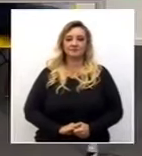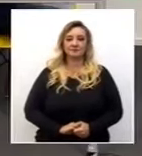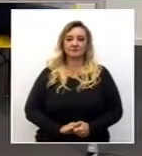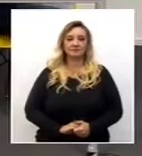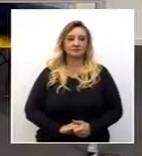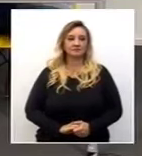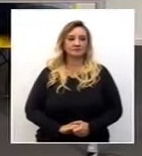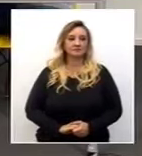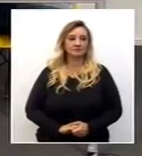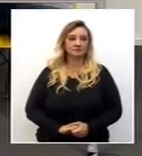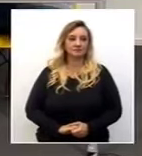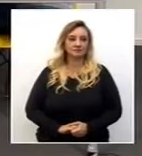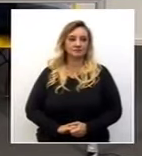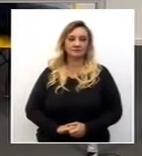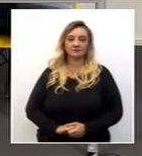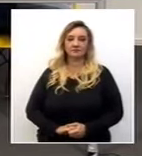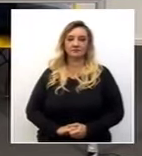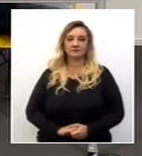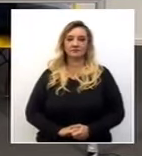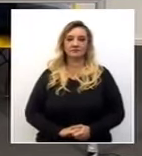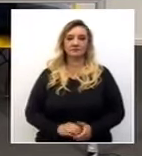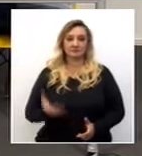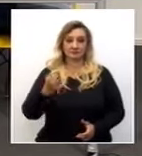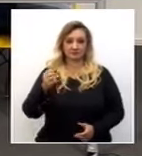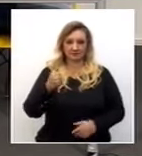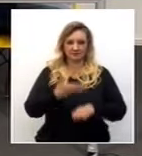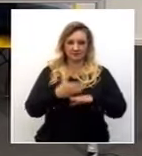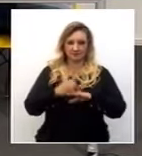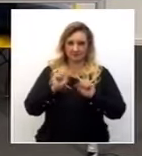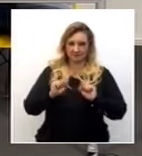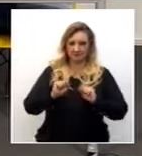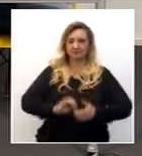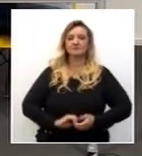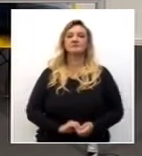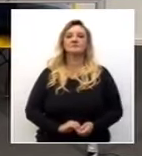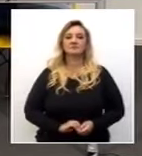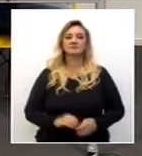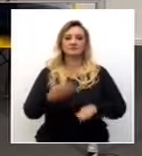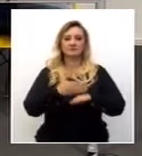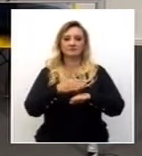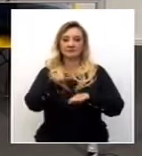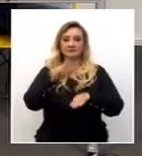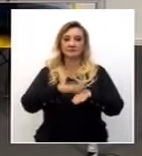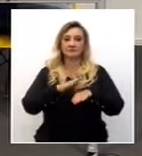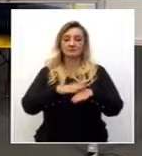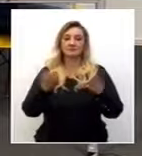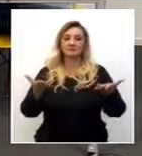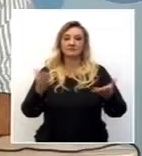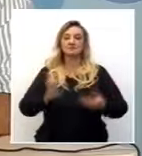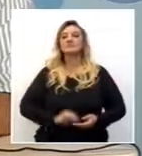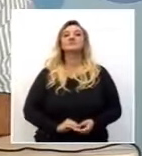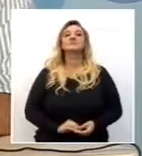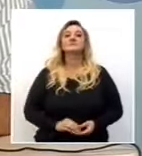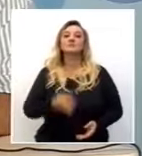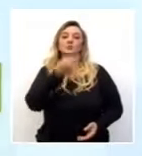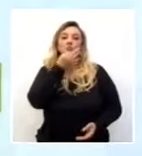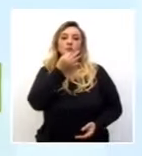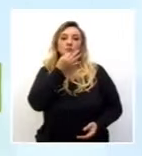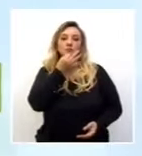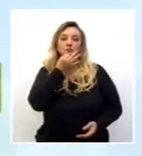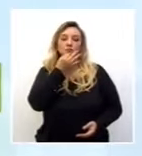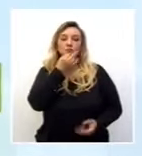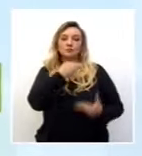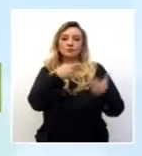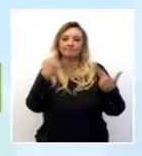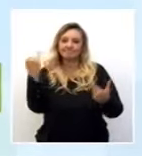Você quer a atividade, Bruno? Isso, pode ser. Então, a atividade que vocês vão fazer agora é: comentem os